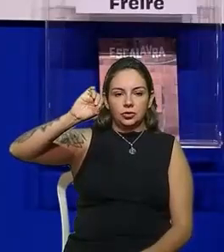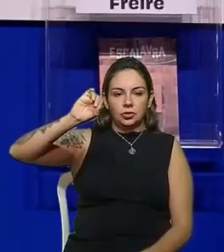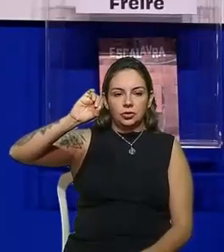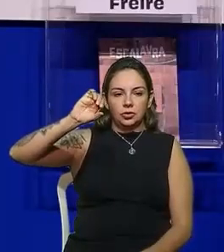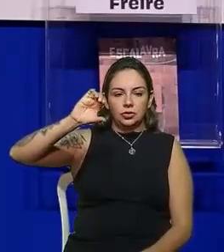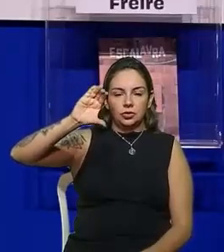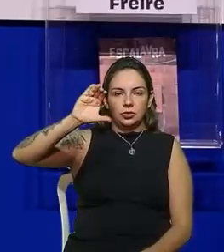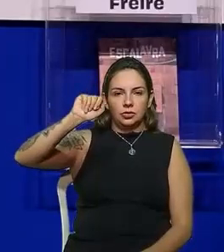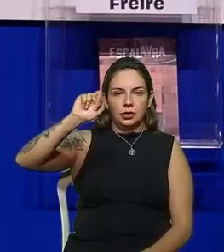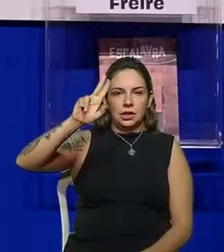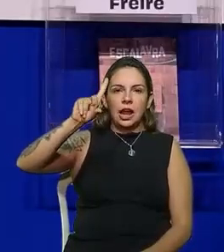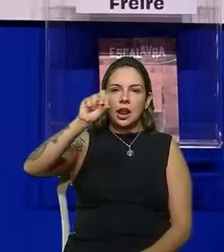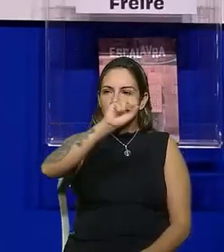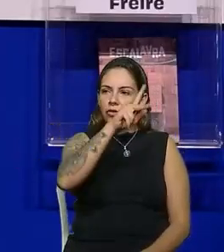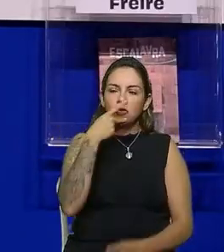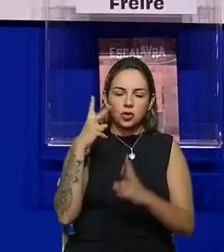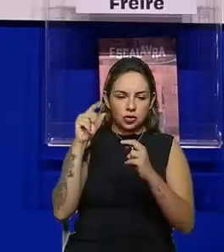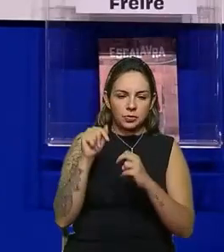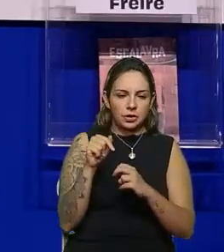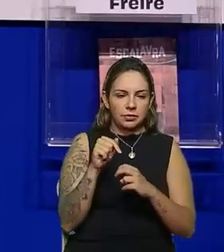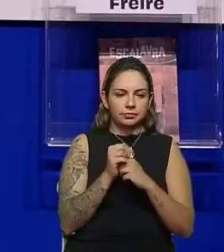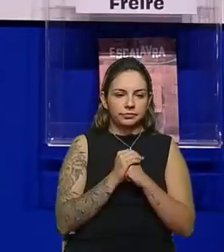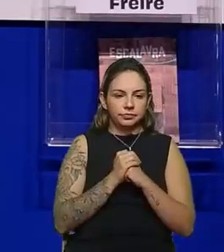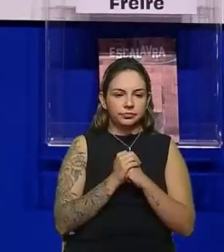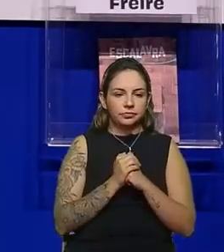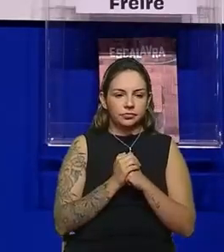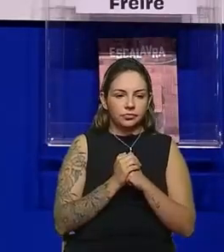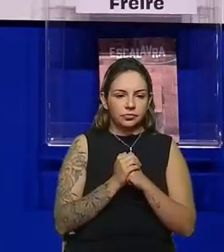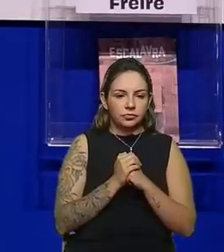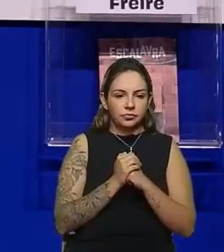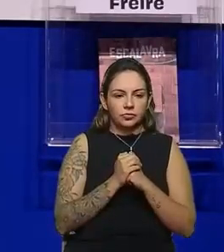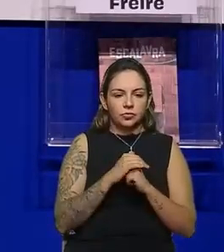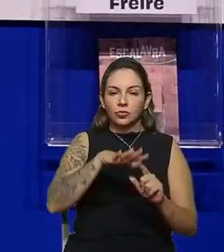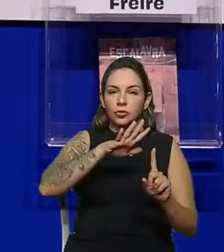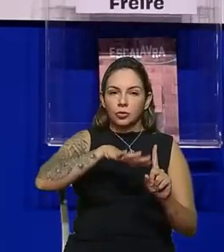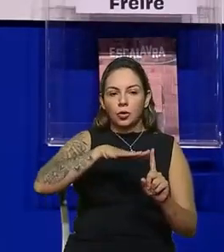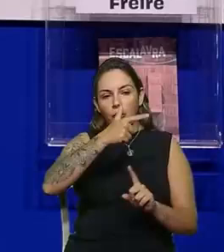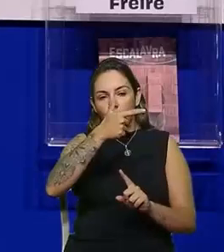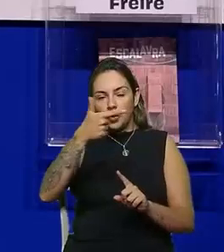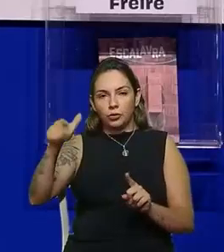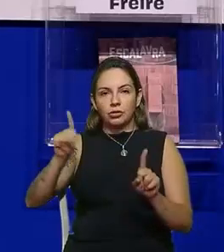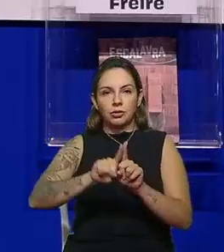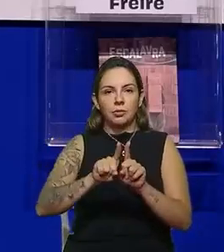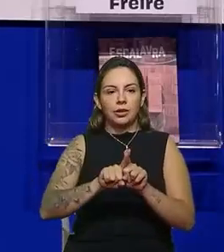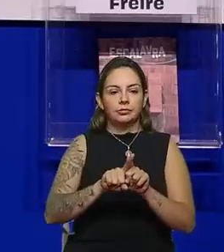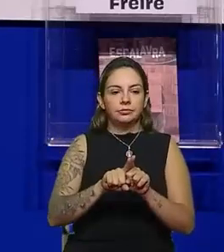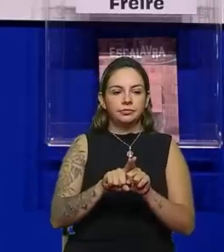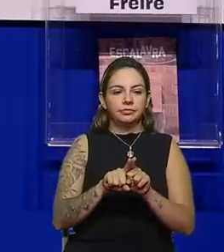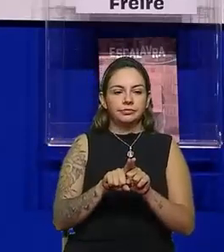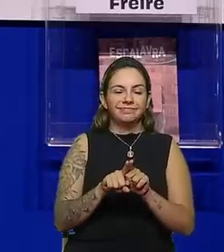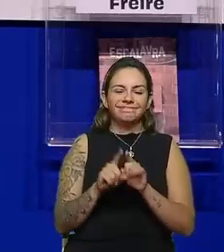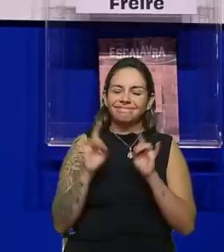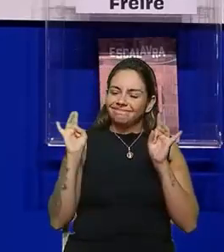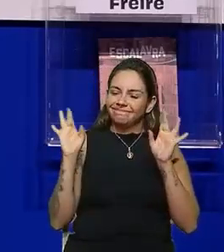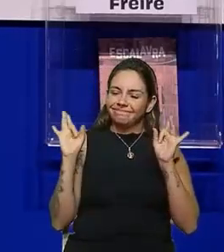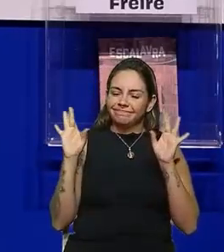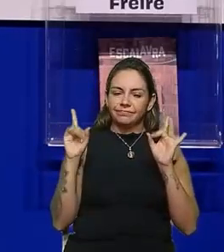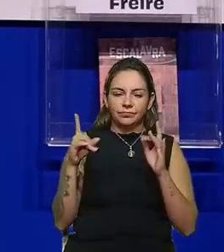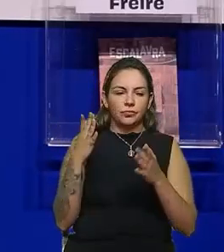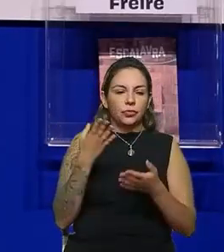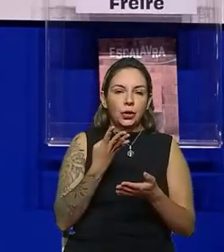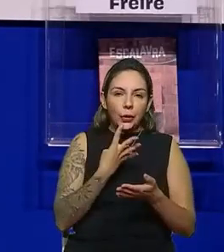queria aproveitar a oportunidade para prestar uma homenagem a outro grande